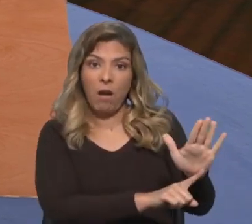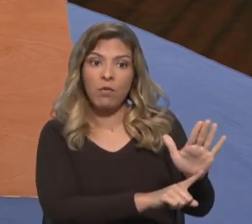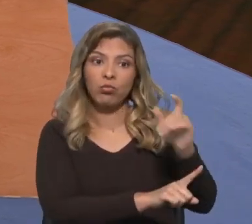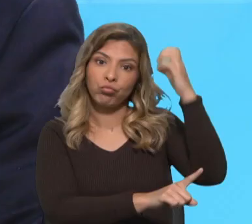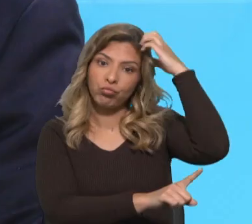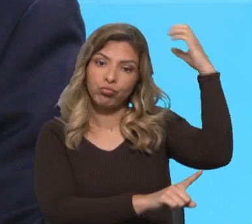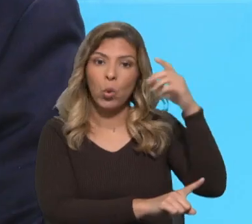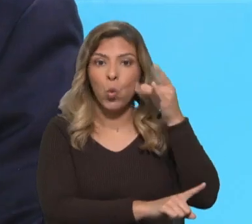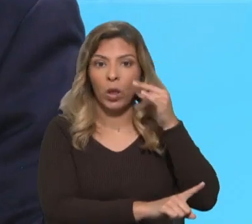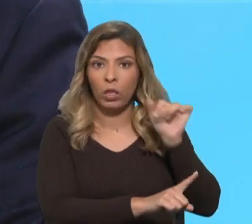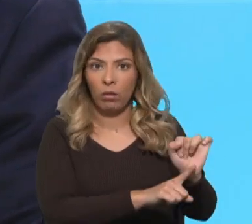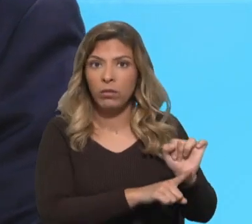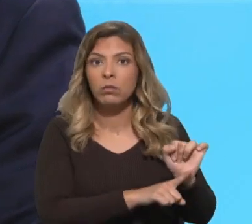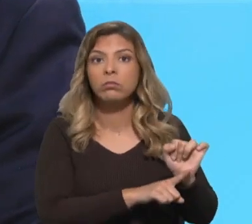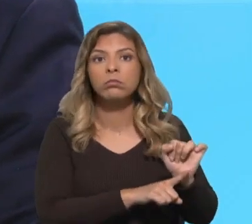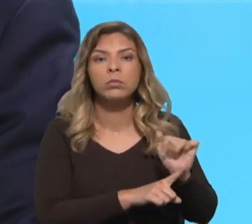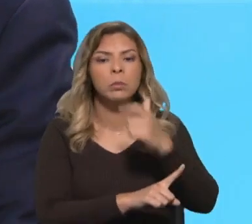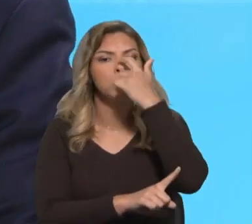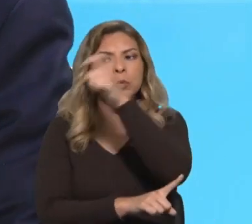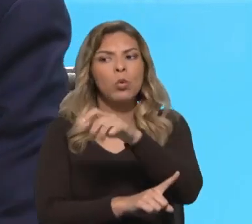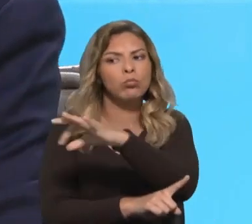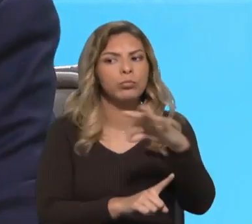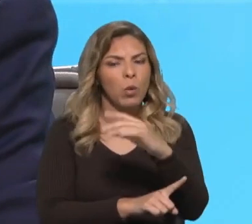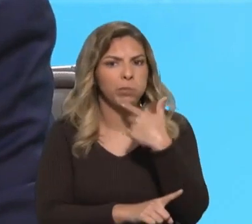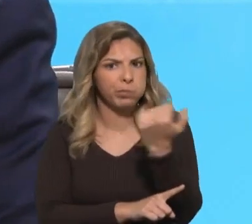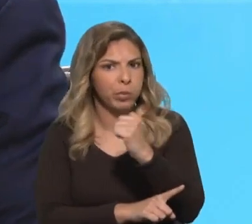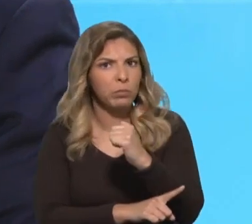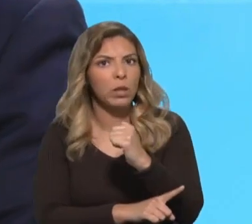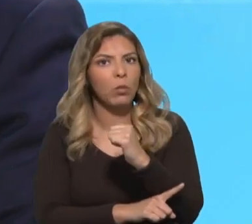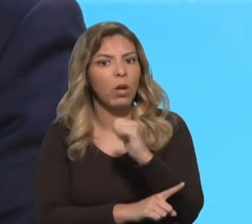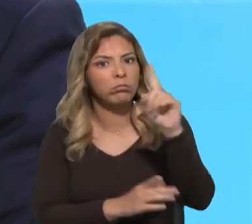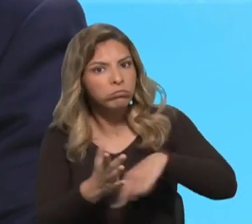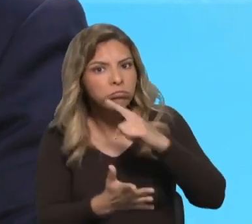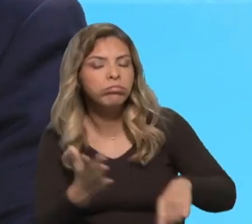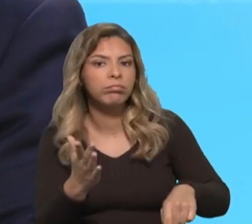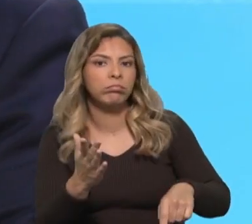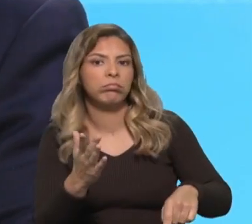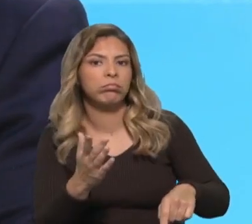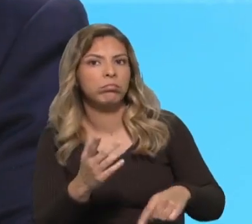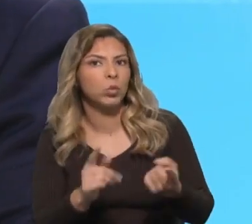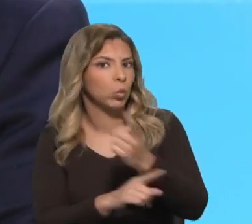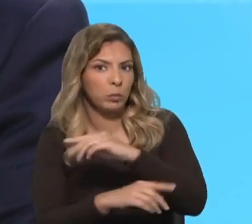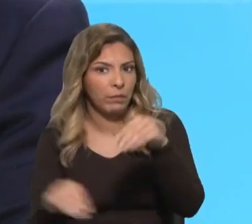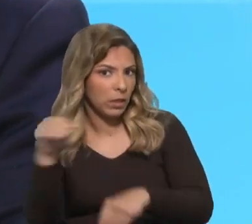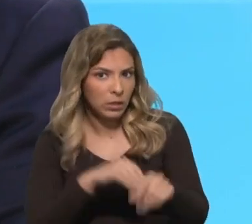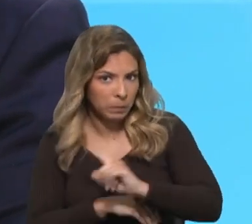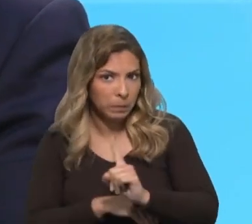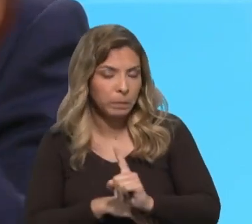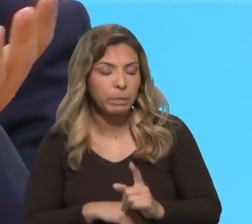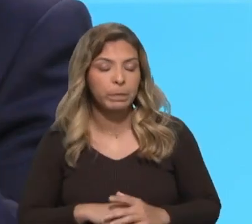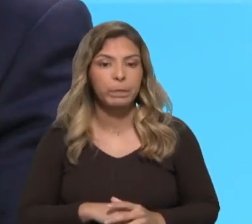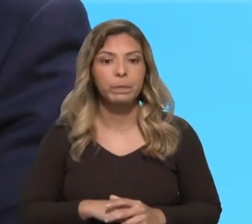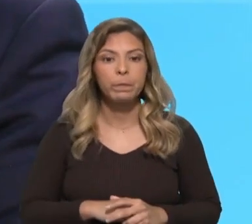austro-húngaro, diz que aquela pessoa não podia ser eleita. Portanto, no fundo, vetava aquela eleição.